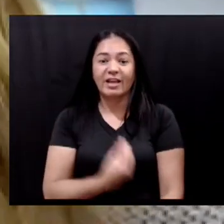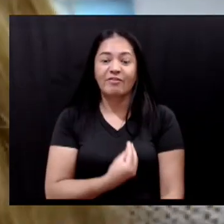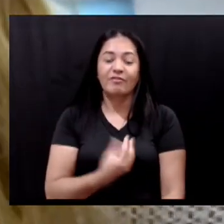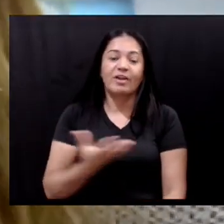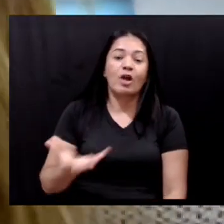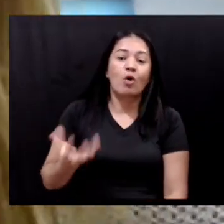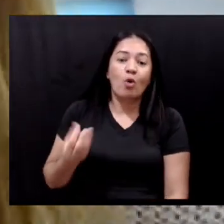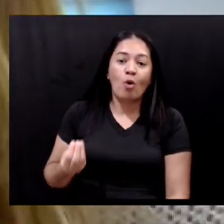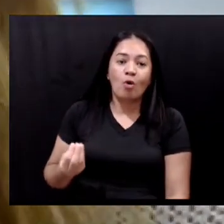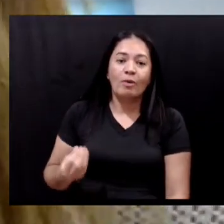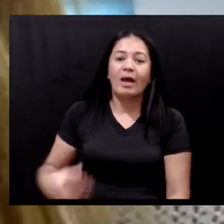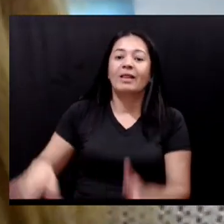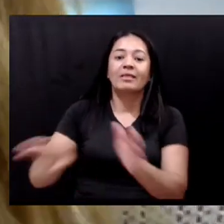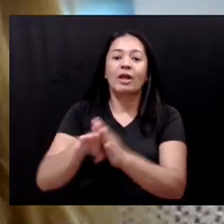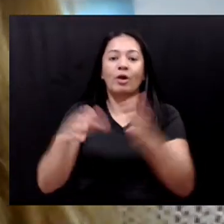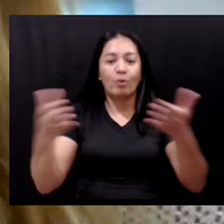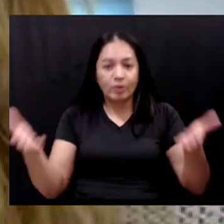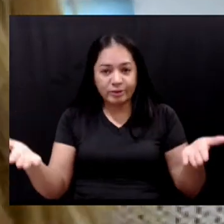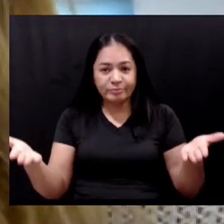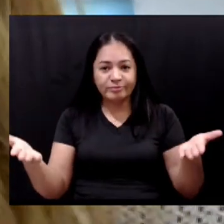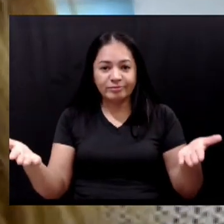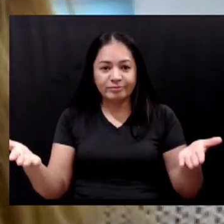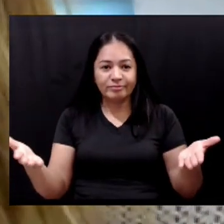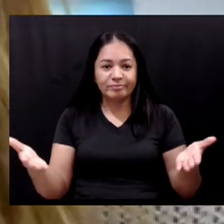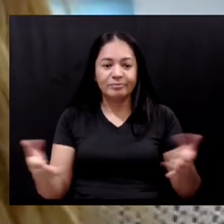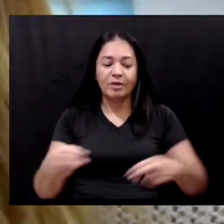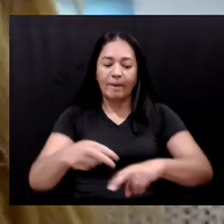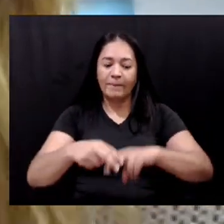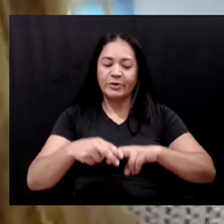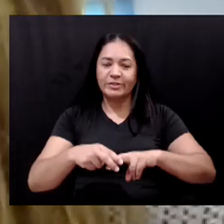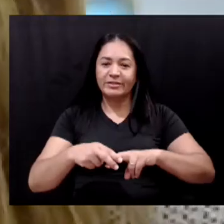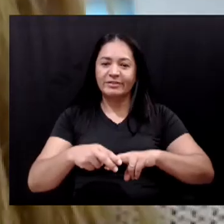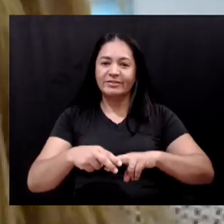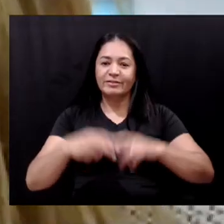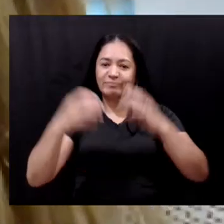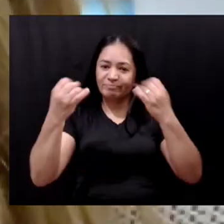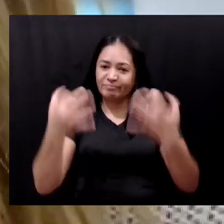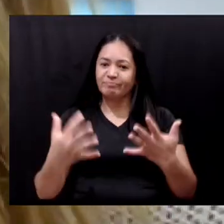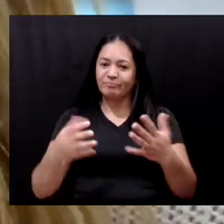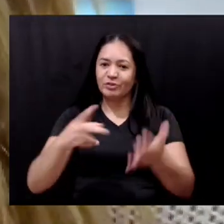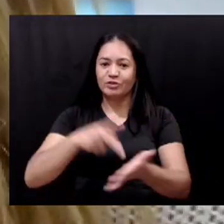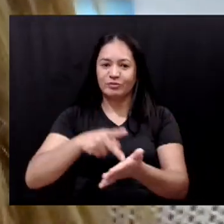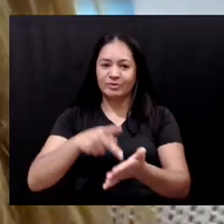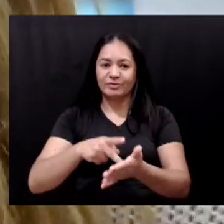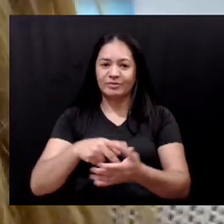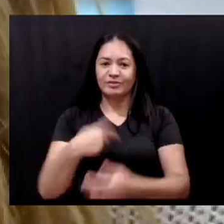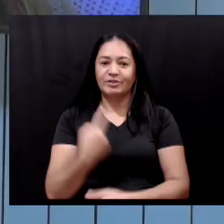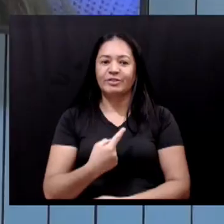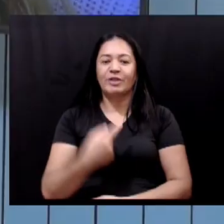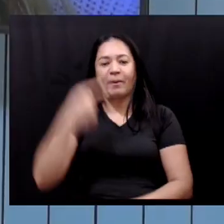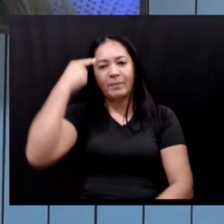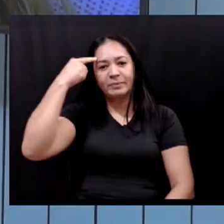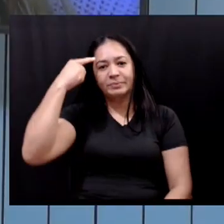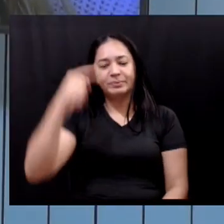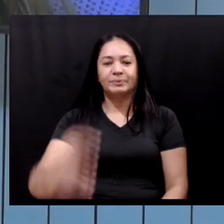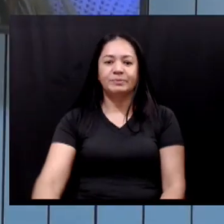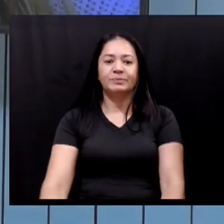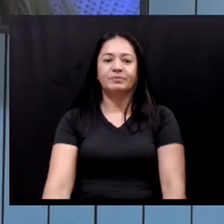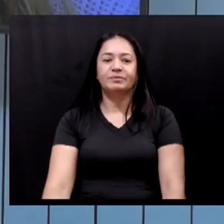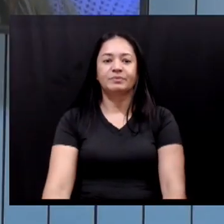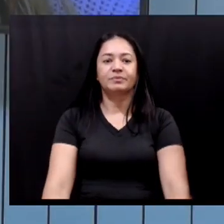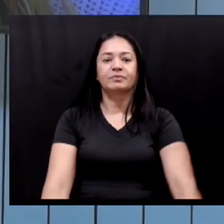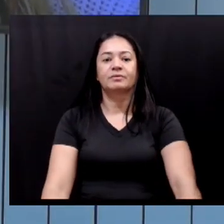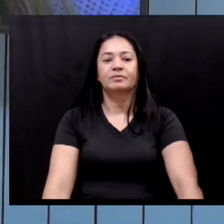você quer viver. Então, são coisas que são determinantes mesmo para a gente pensar sobre isso. Exatamente,